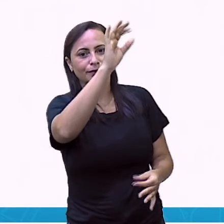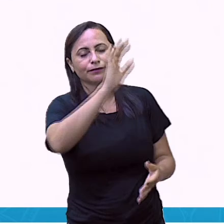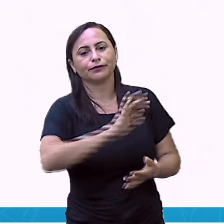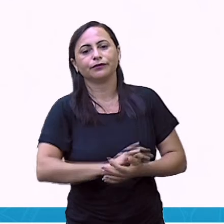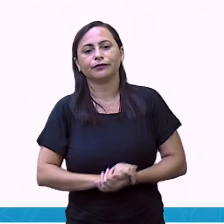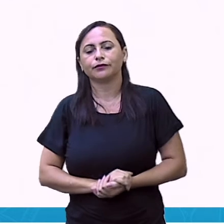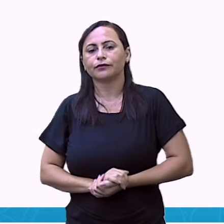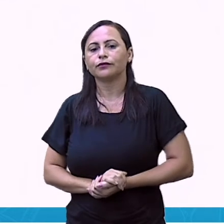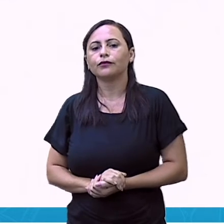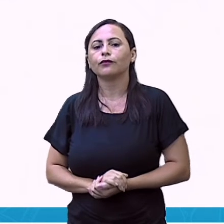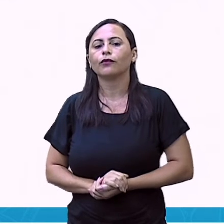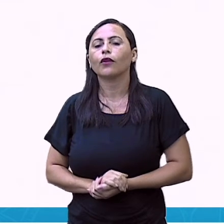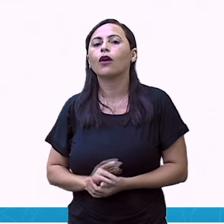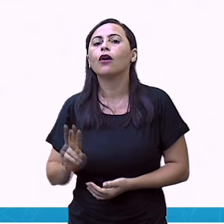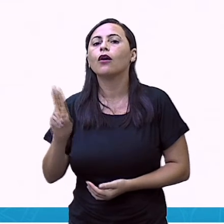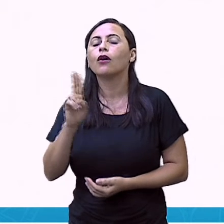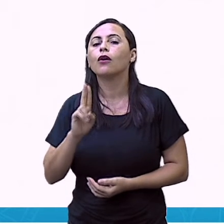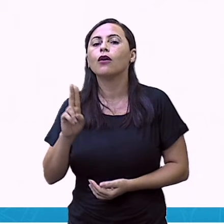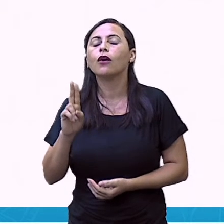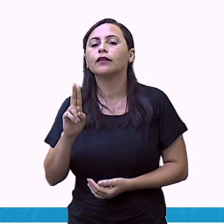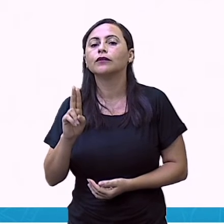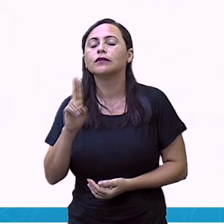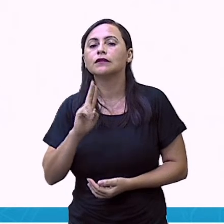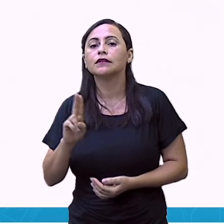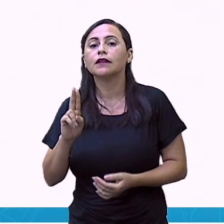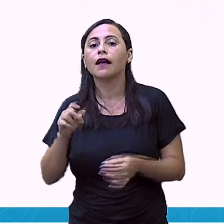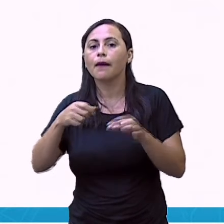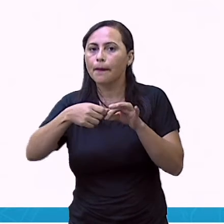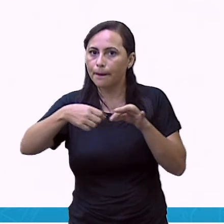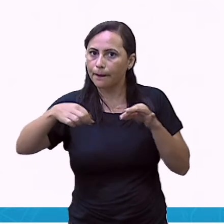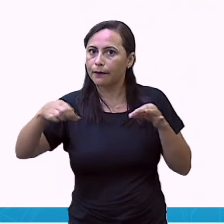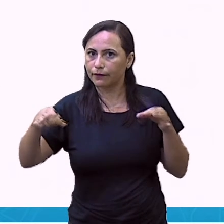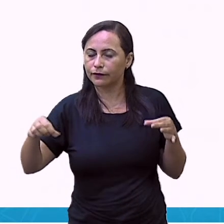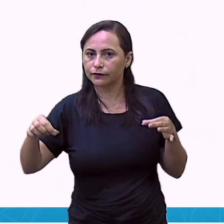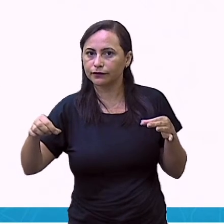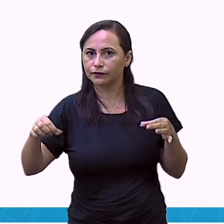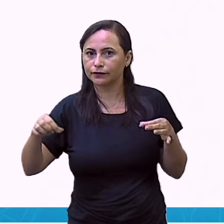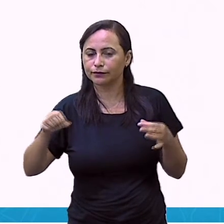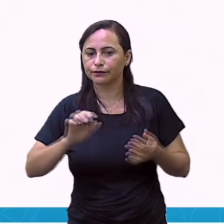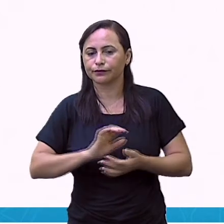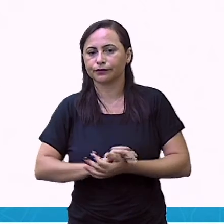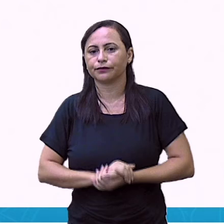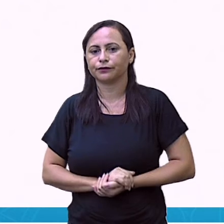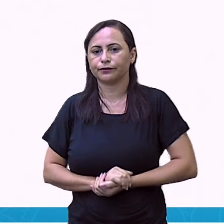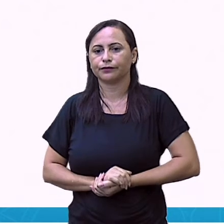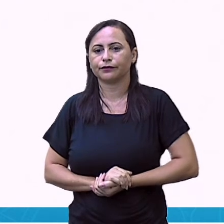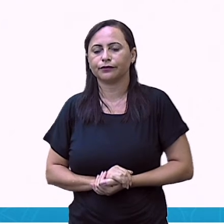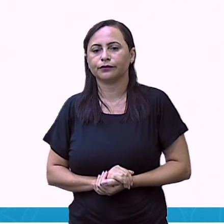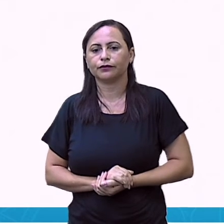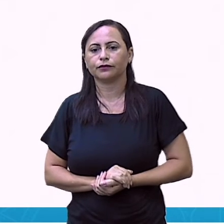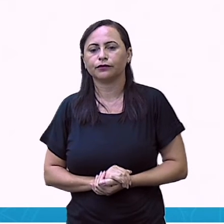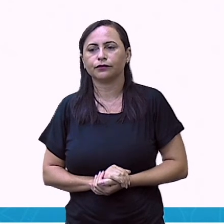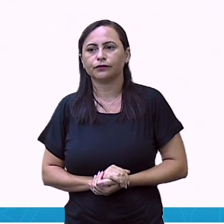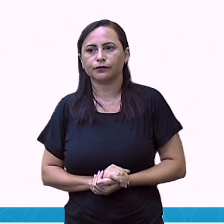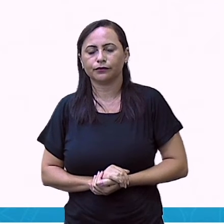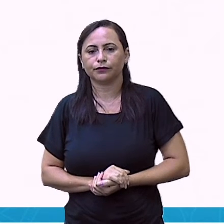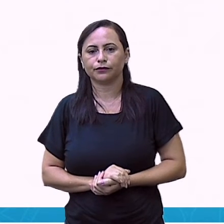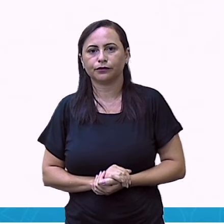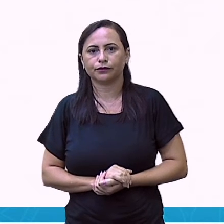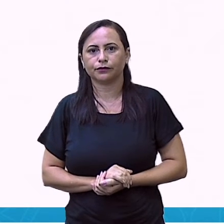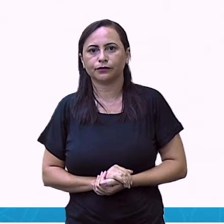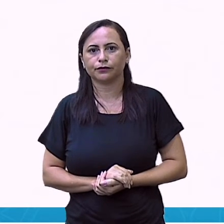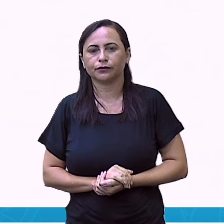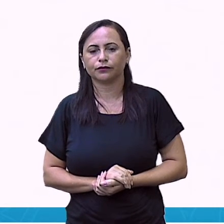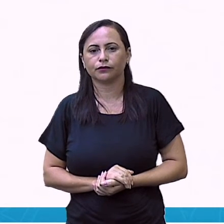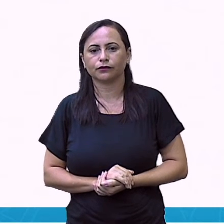vamos utilizar o quê? A fita métrica ou a trena, que é o mais adequado para olhar o comprimento de uma